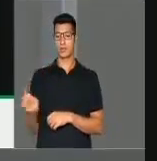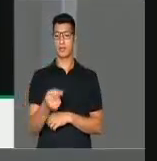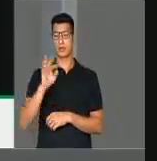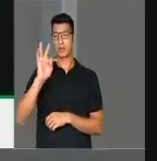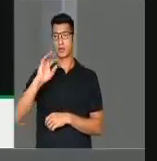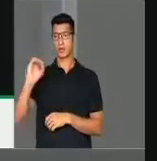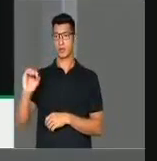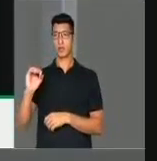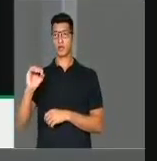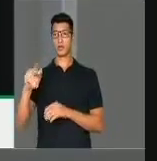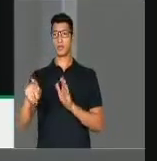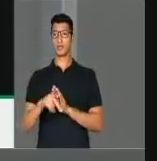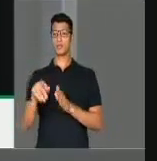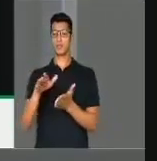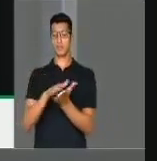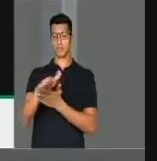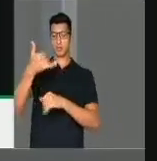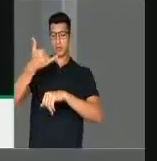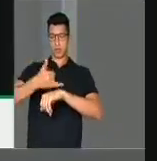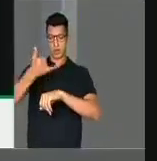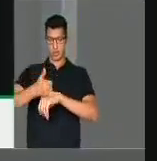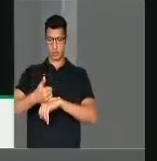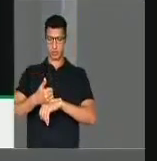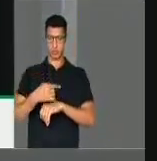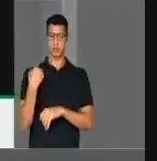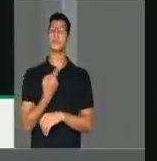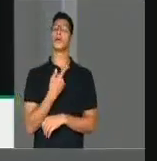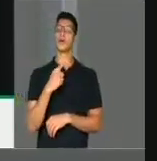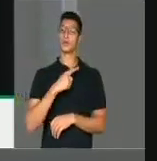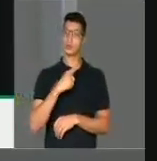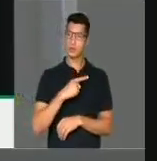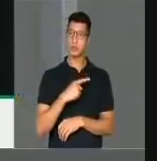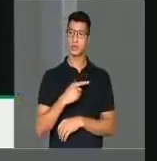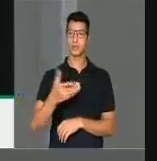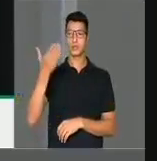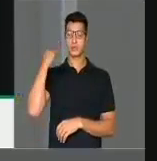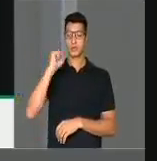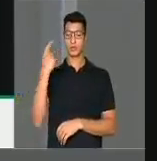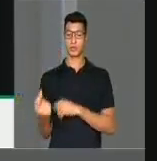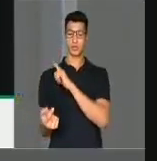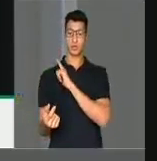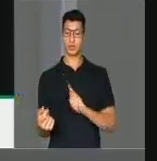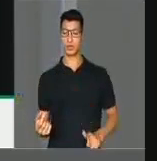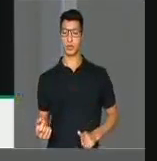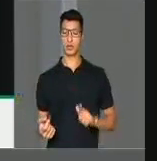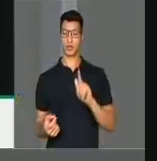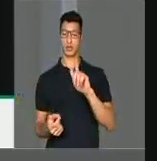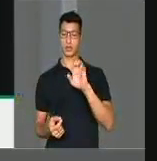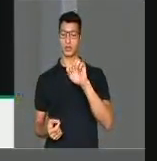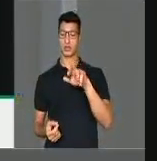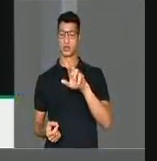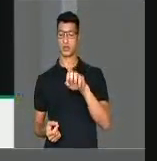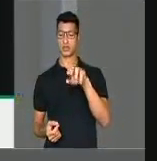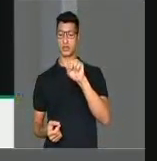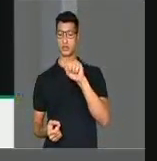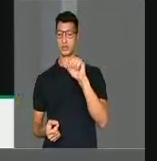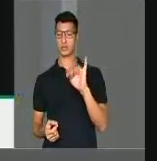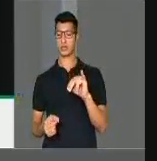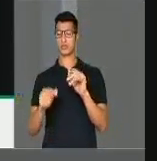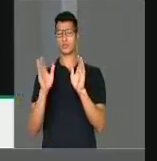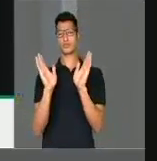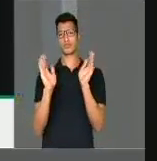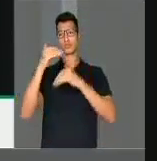mil toneladas de placas de aço. Quer dizer, nós temos, na época do ex-governador Tasso Gereissati, né, a